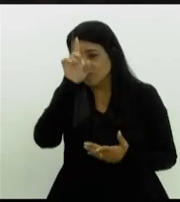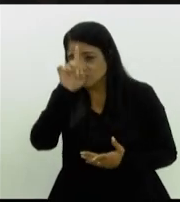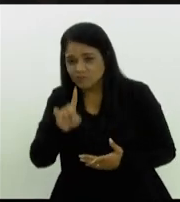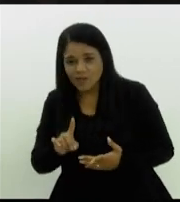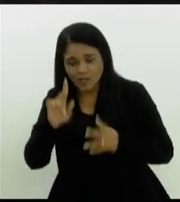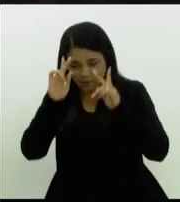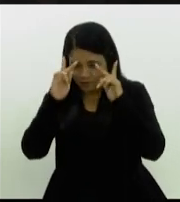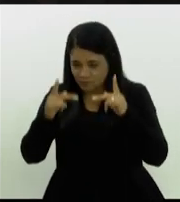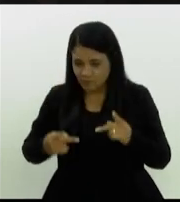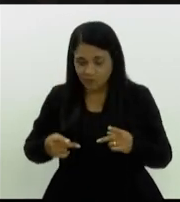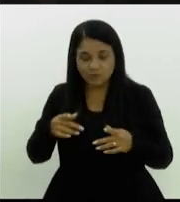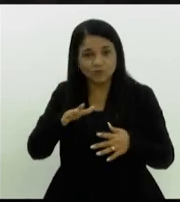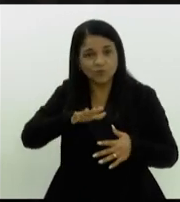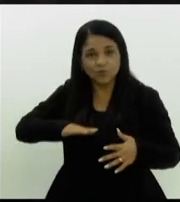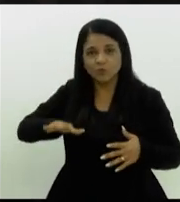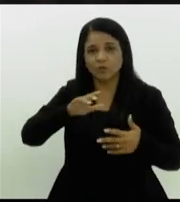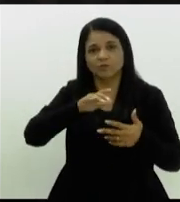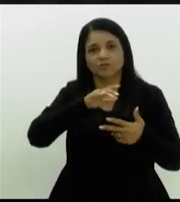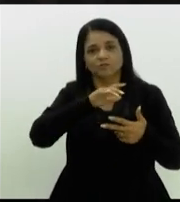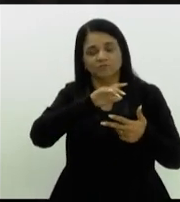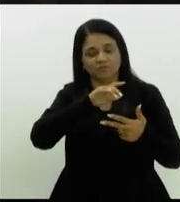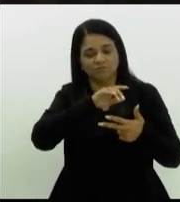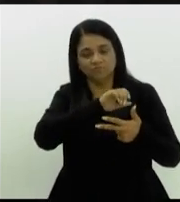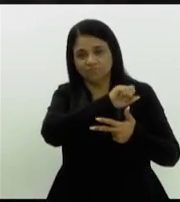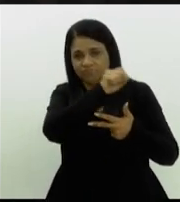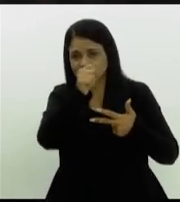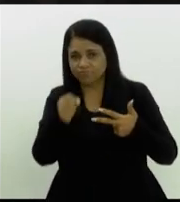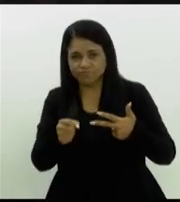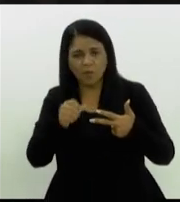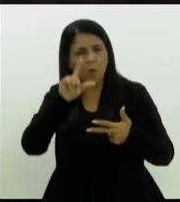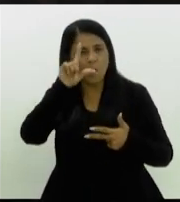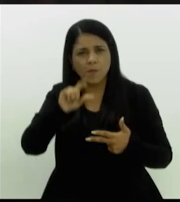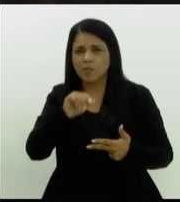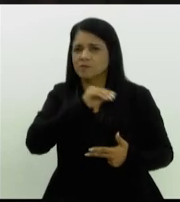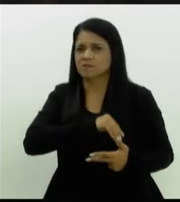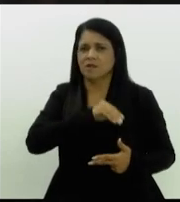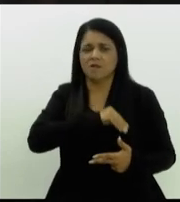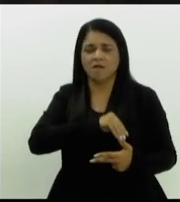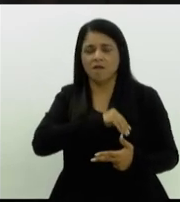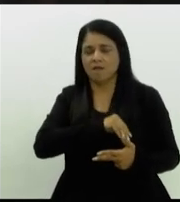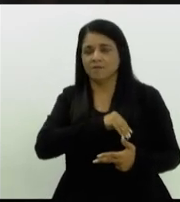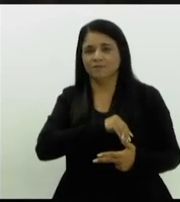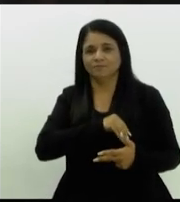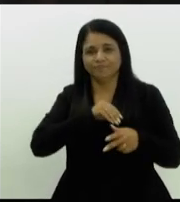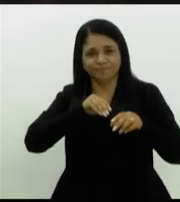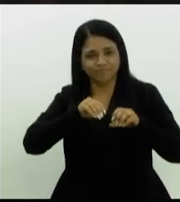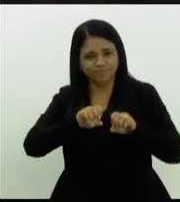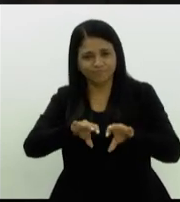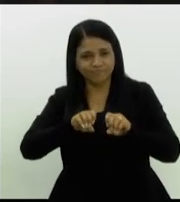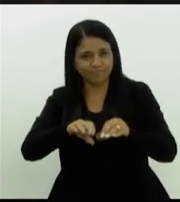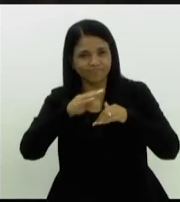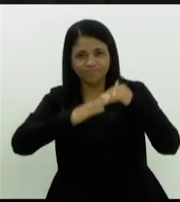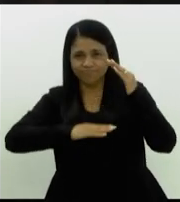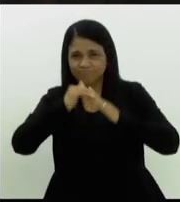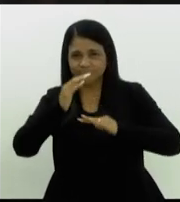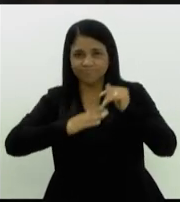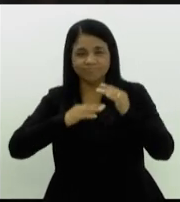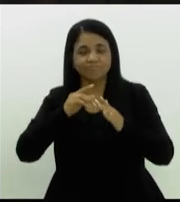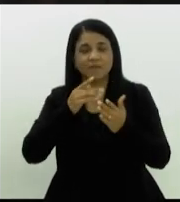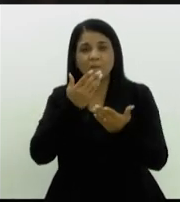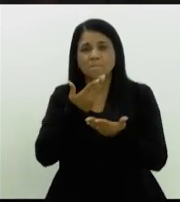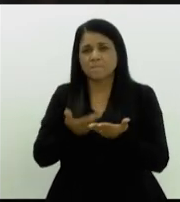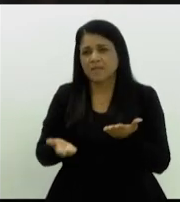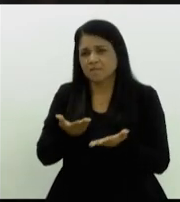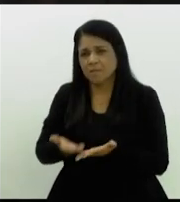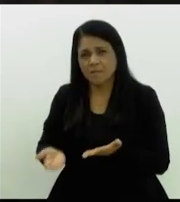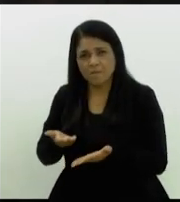entes federativos. É o menor piso salarial dos profissionais de educação, é o Estado que mais tem perdas